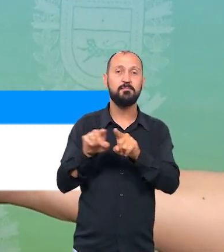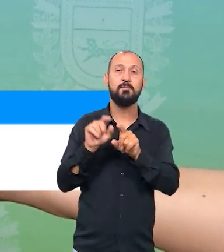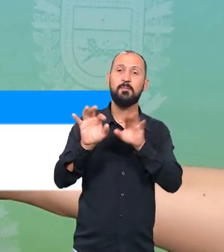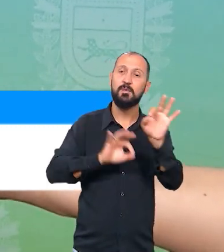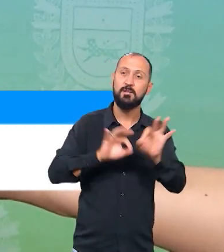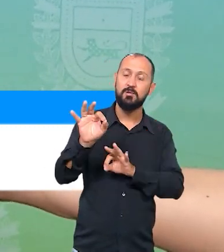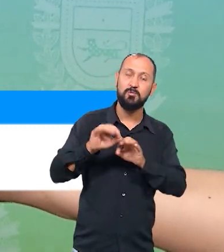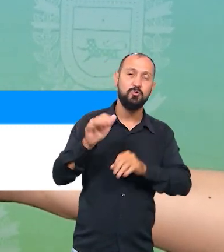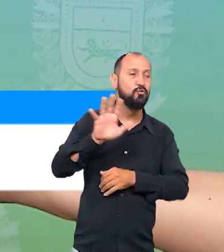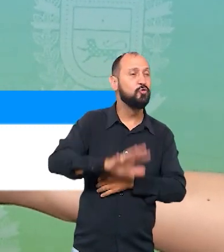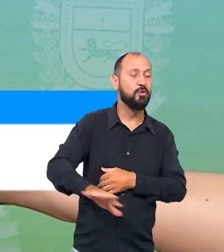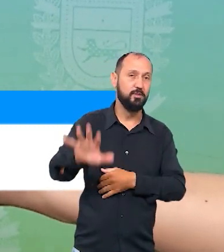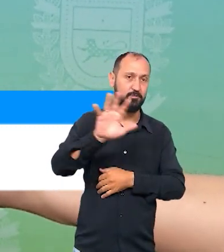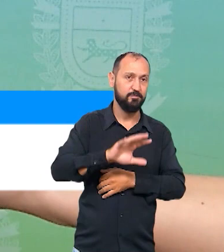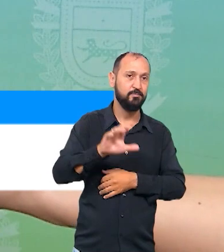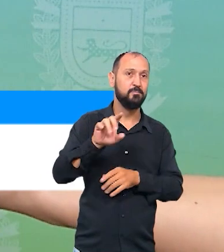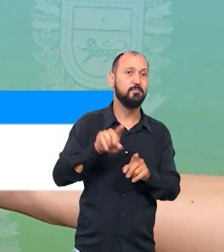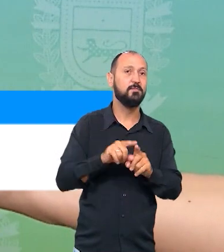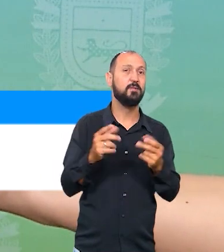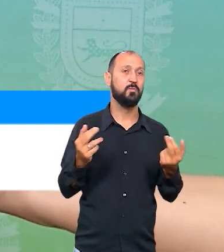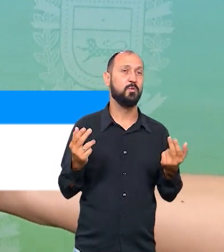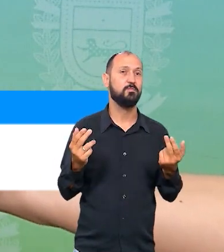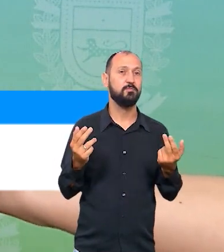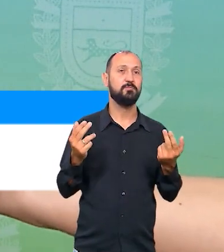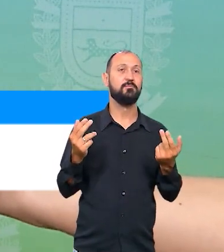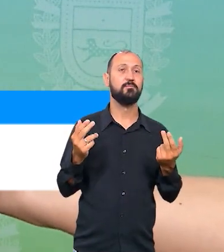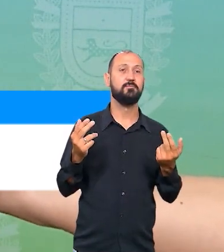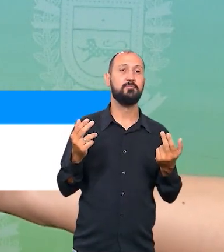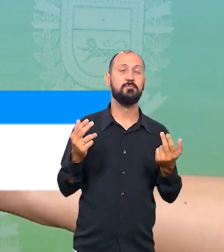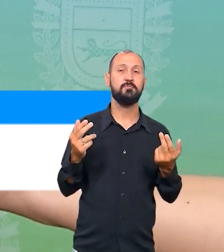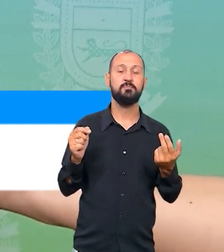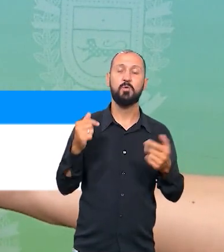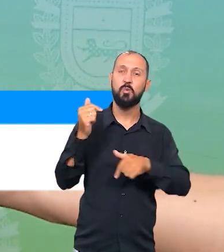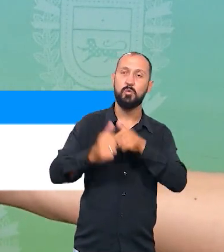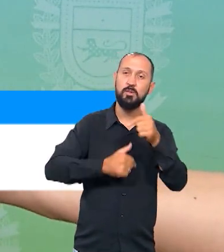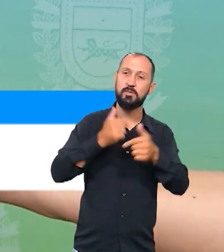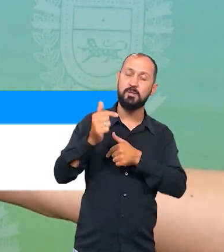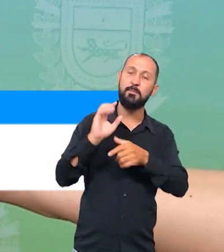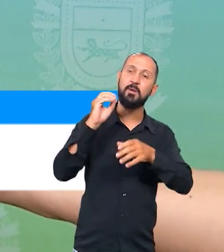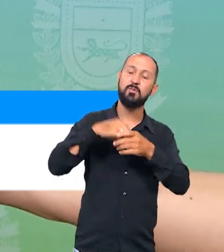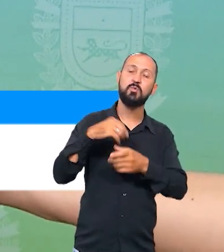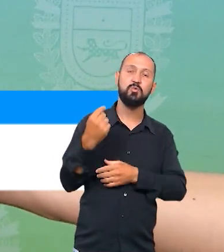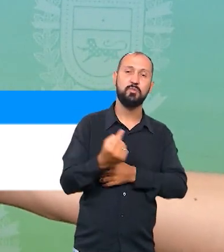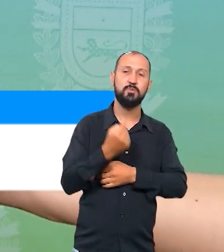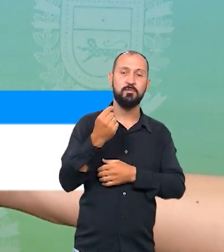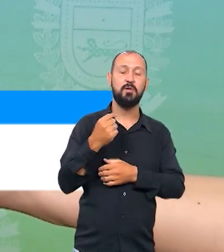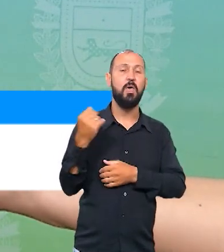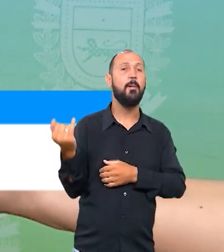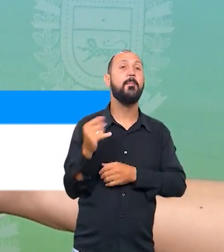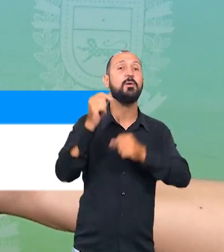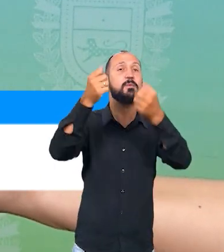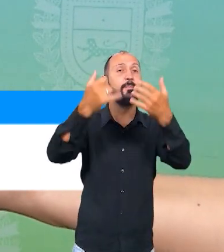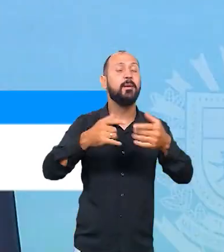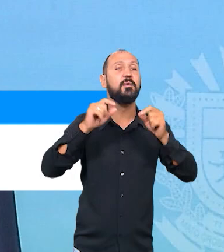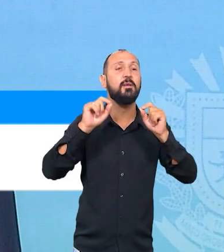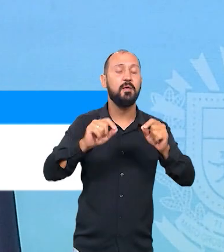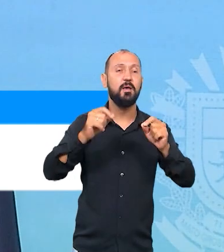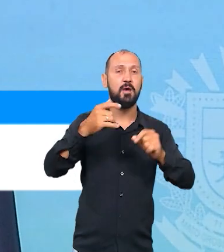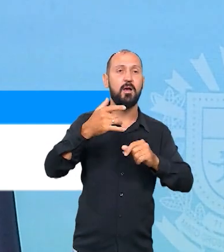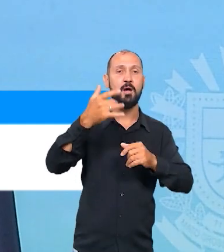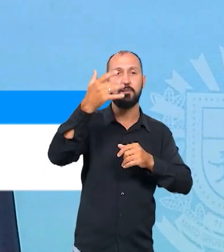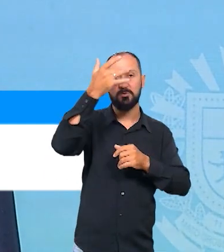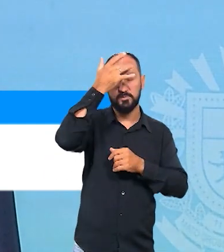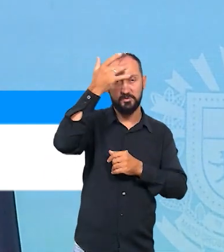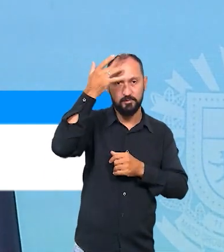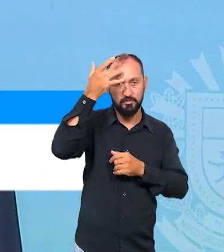da educação, no campo das organizações de maneira geral e também no seu trabalho clínico individual. É